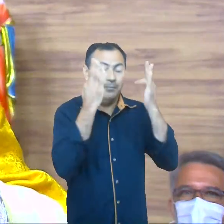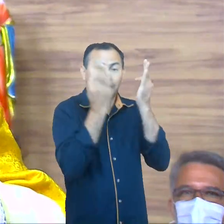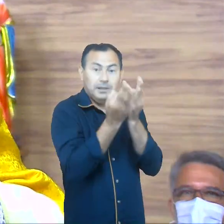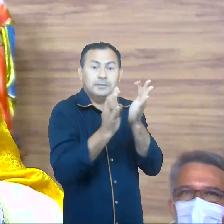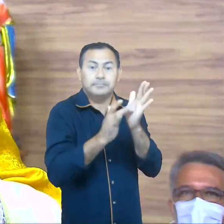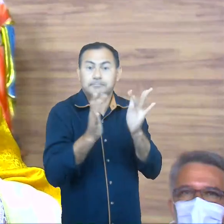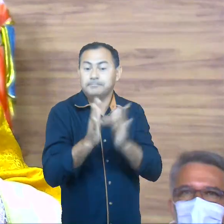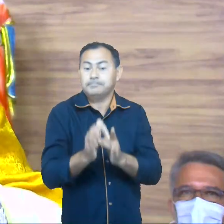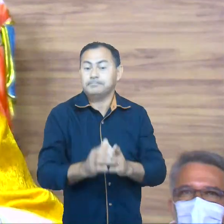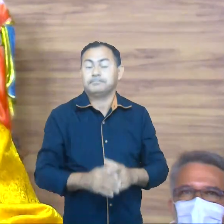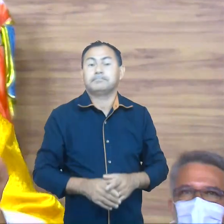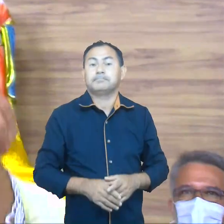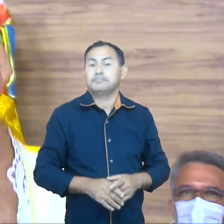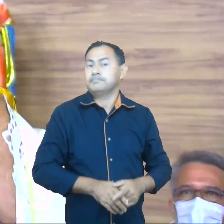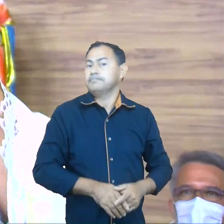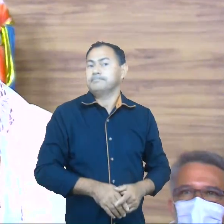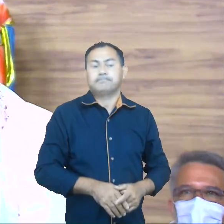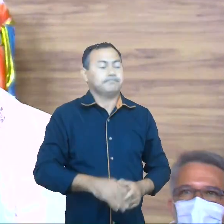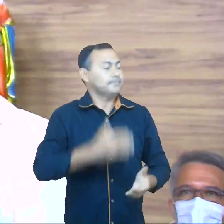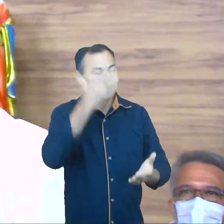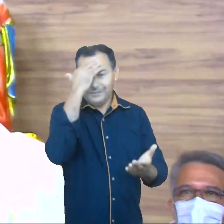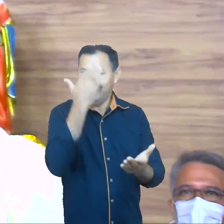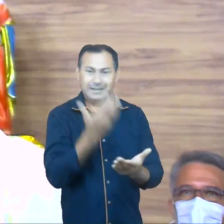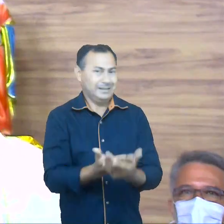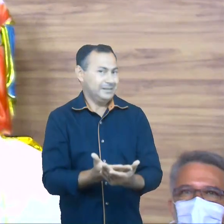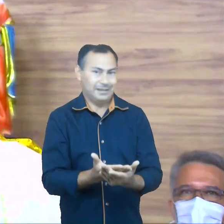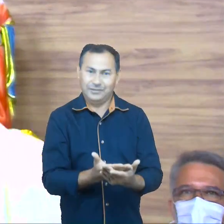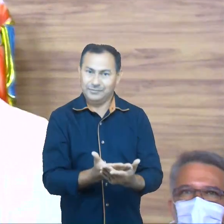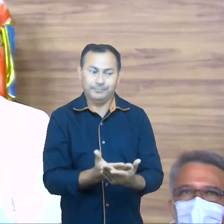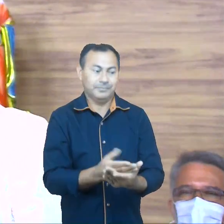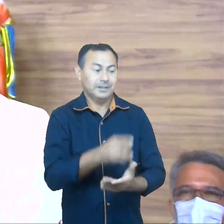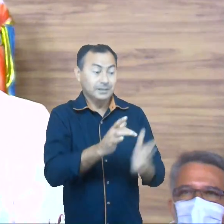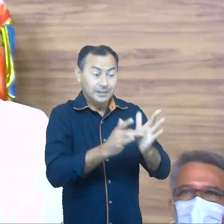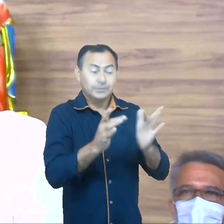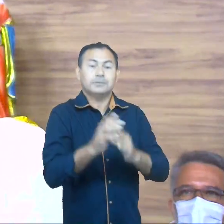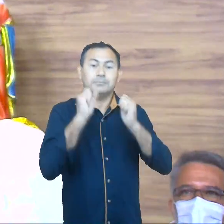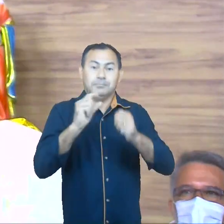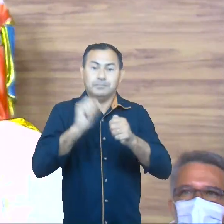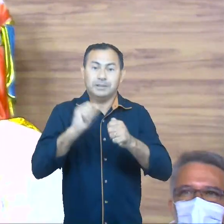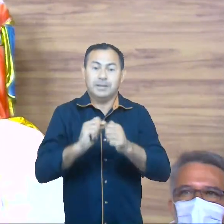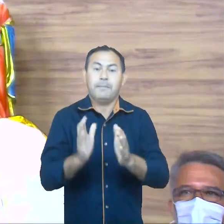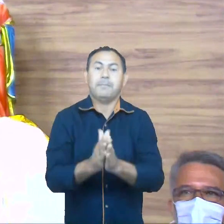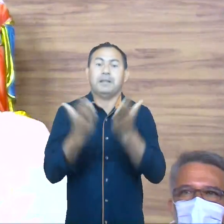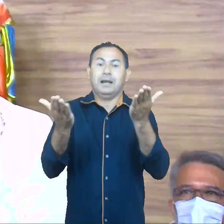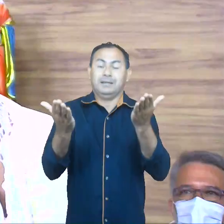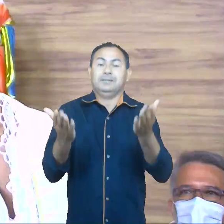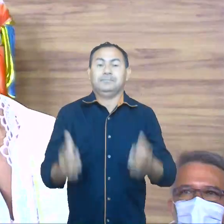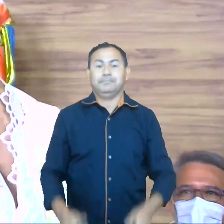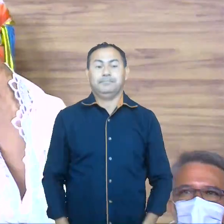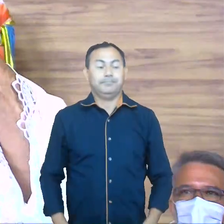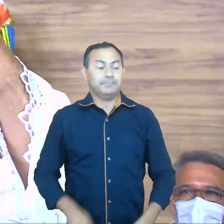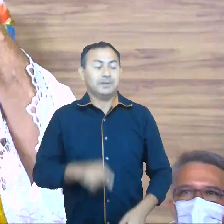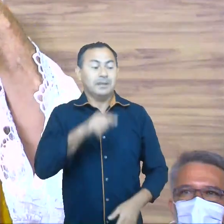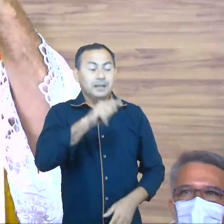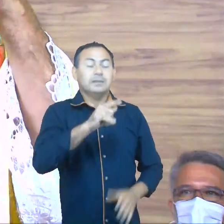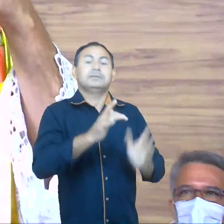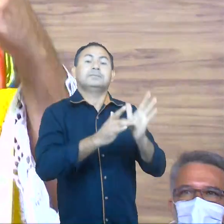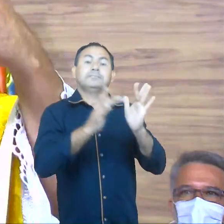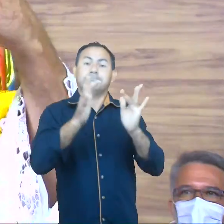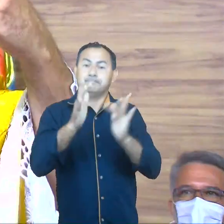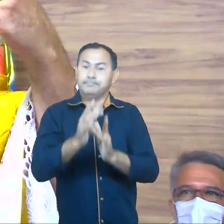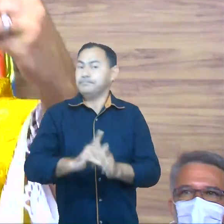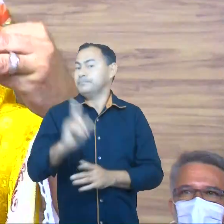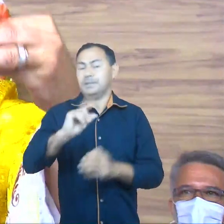dele não acreditavam que ele podia realizar. E ali Jesus